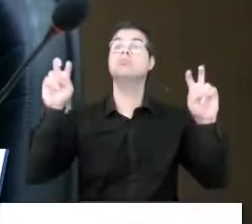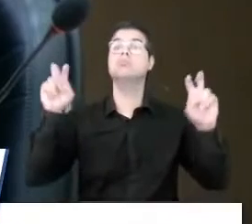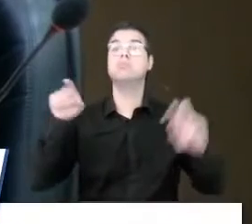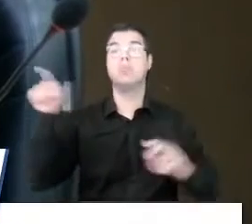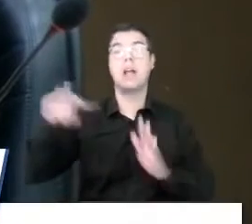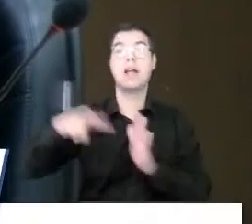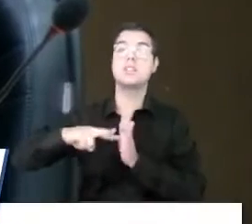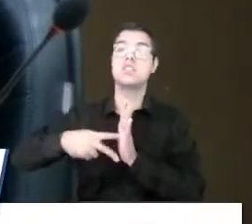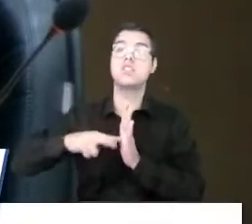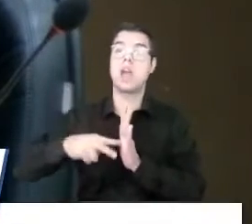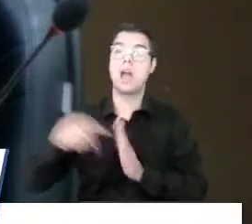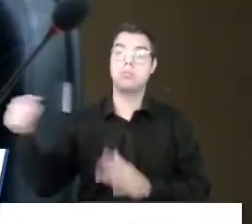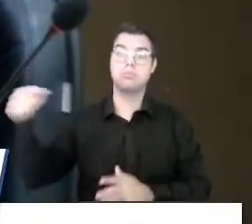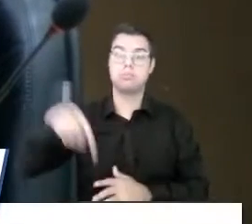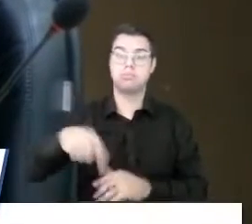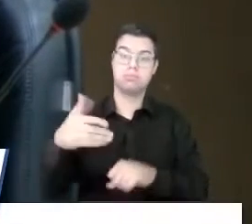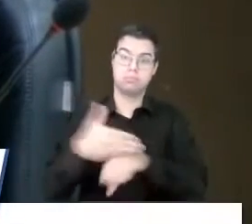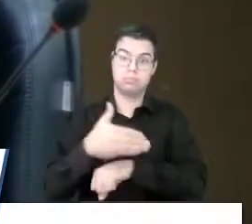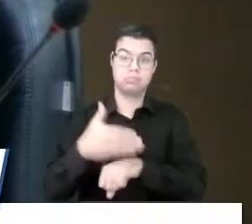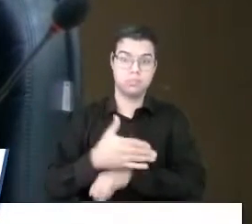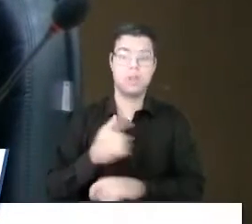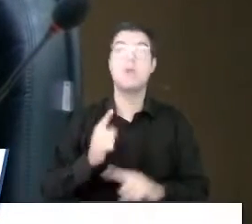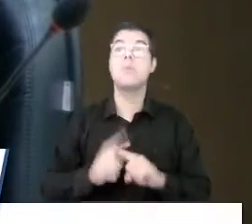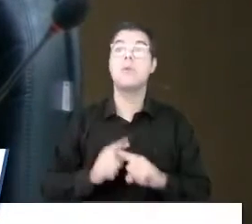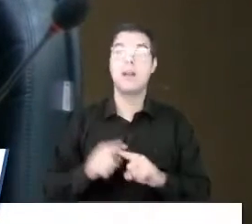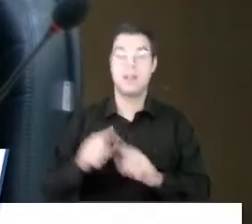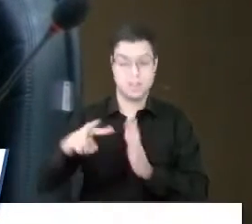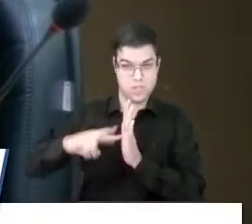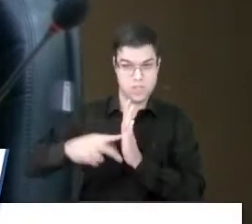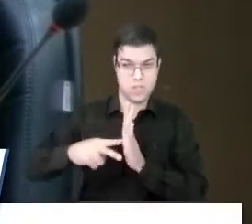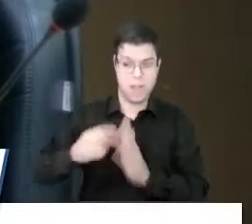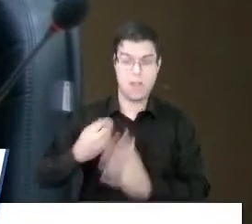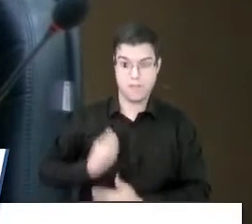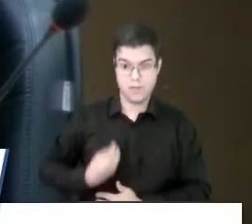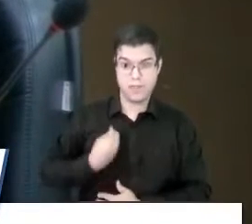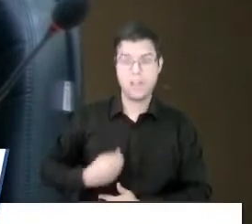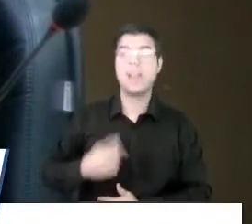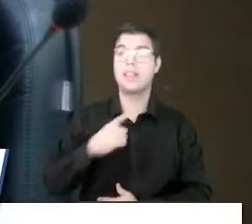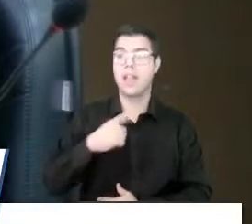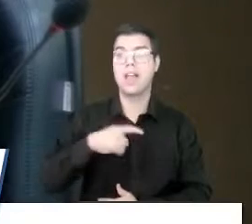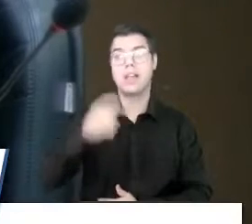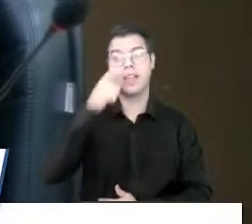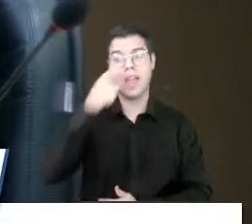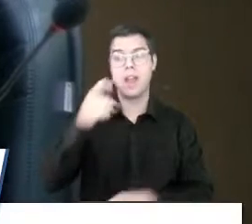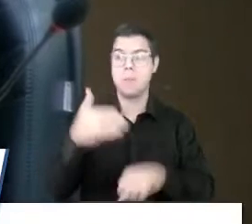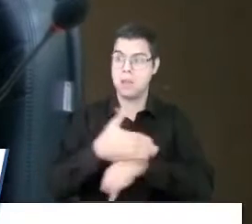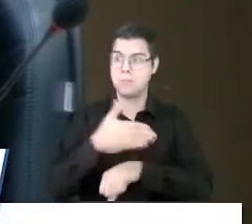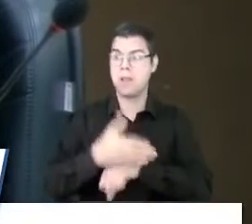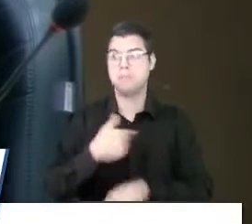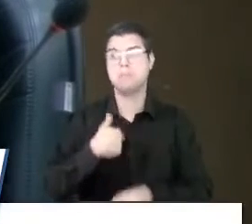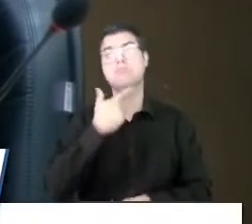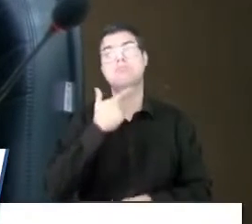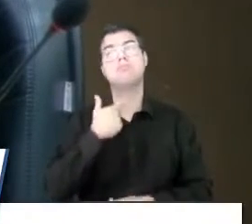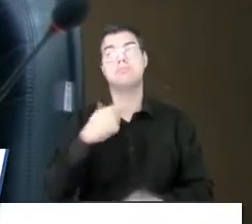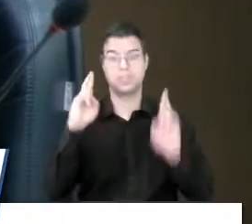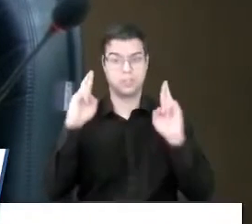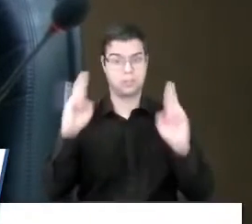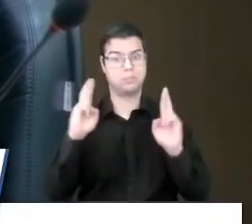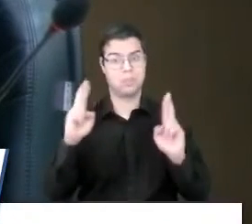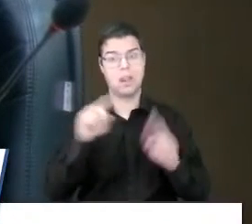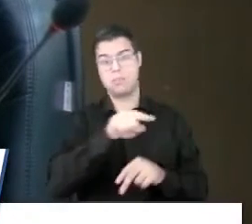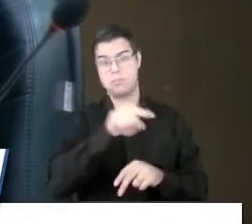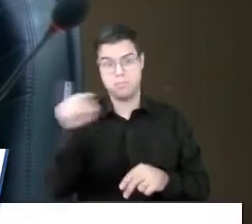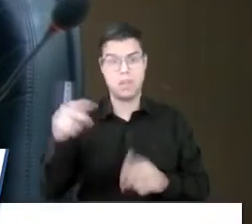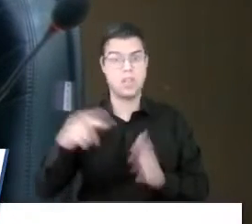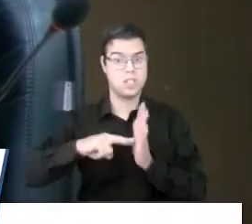sindicato é um representante também da categoria, tem todo o interesse. Espero que o sindicato seja